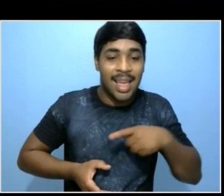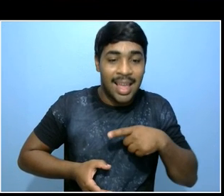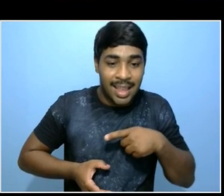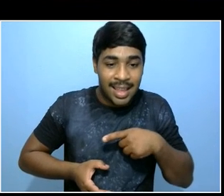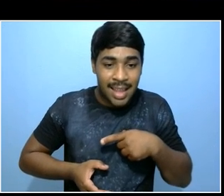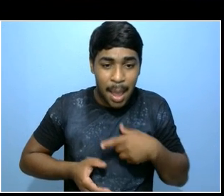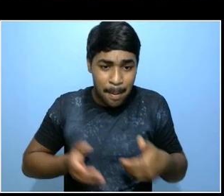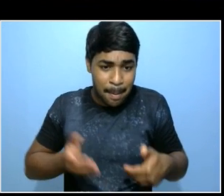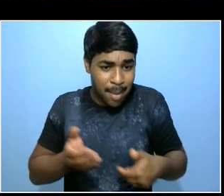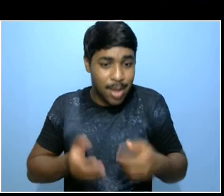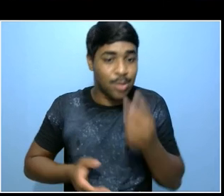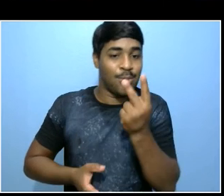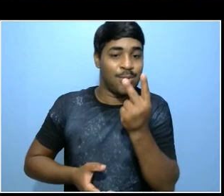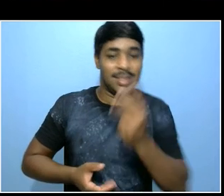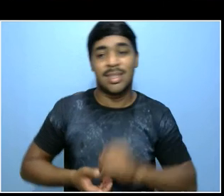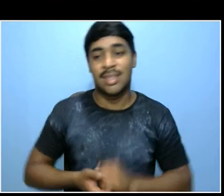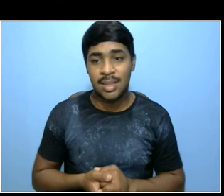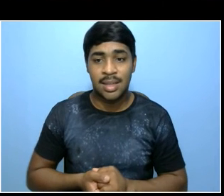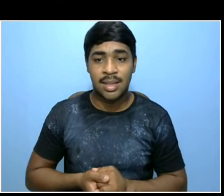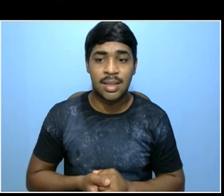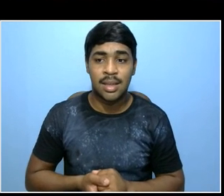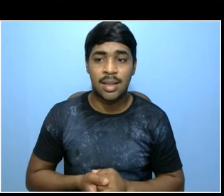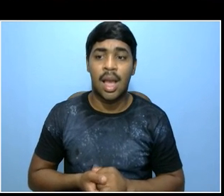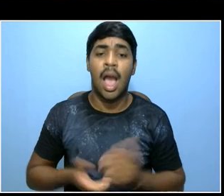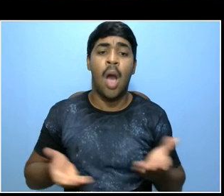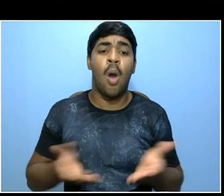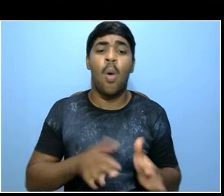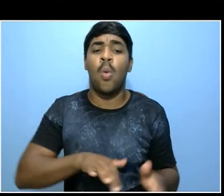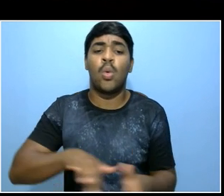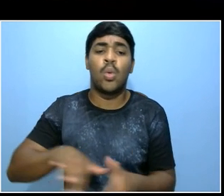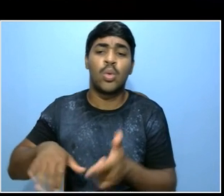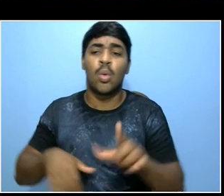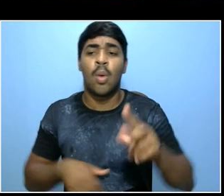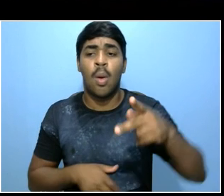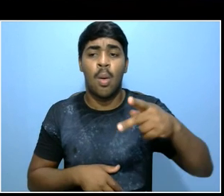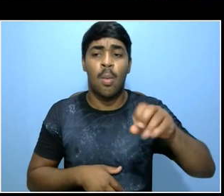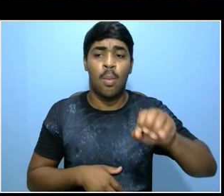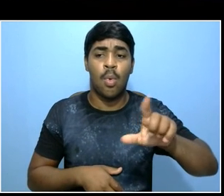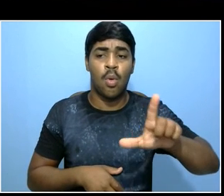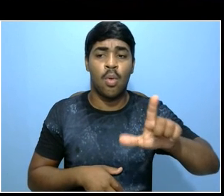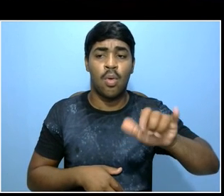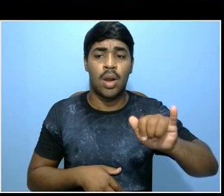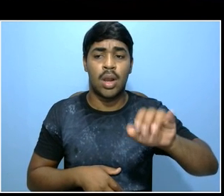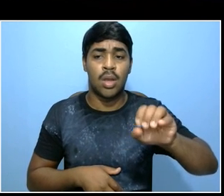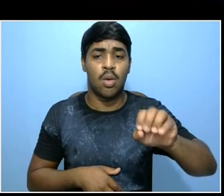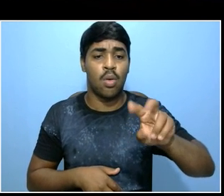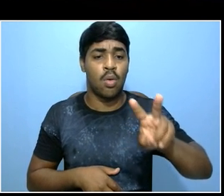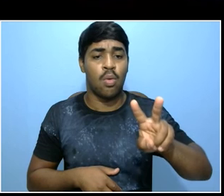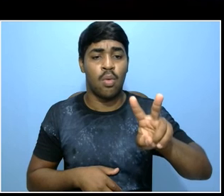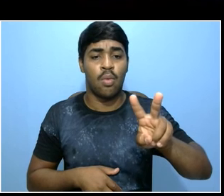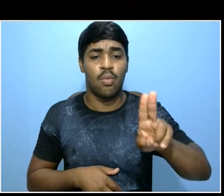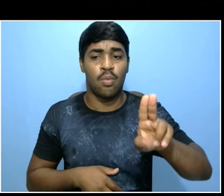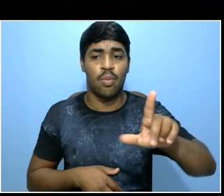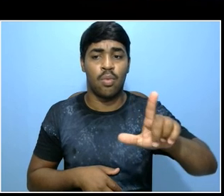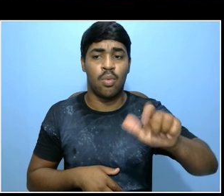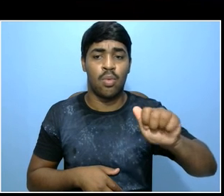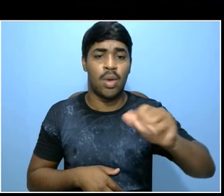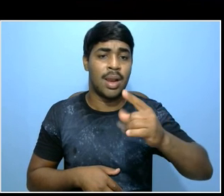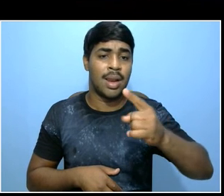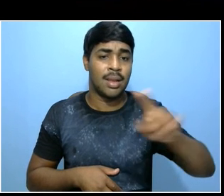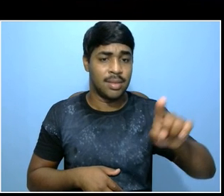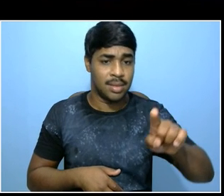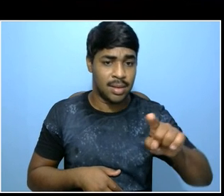poliembrionia. O que seria a poliovulação? É um fenômeno, né, de origem hormonal, no qual a mulher ela vai liberar mais